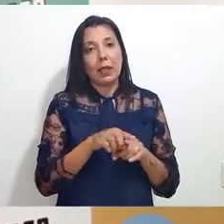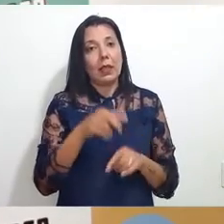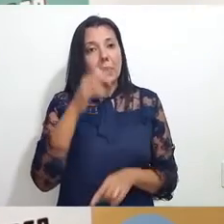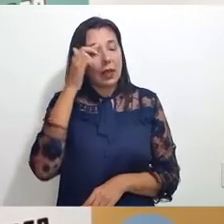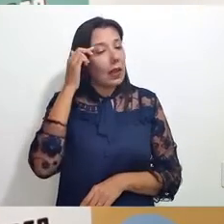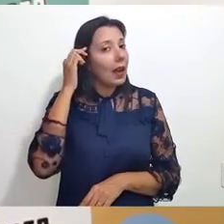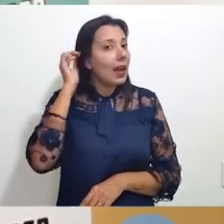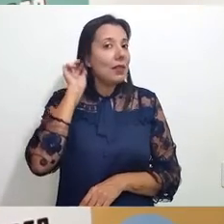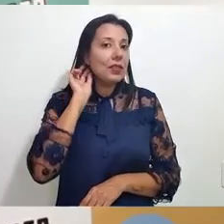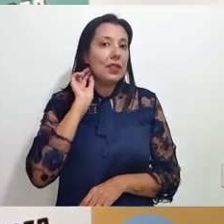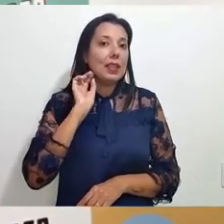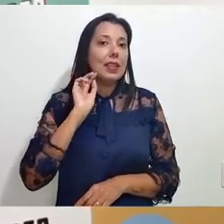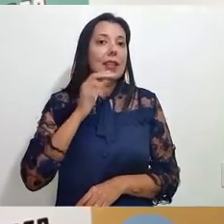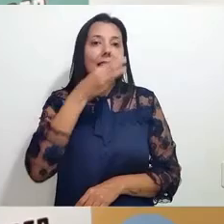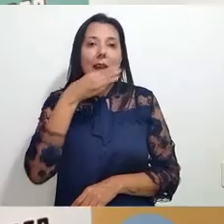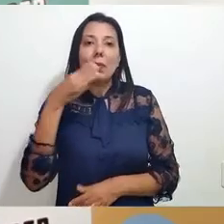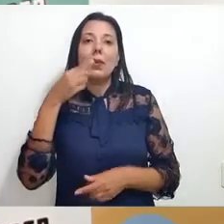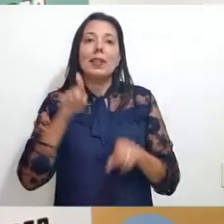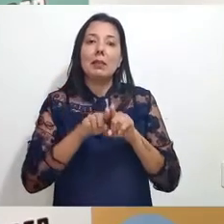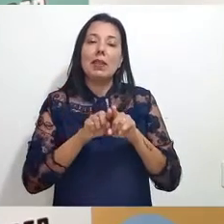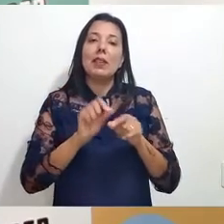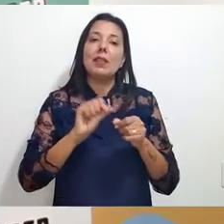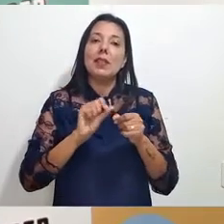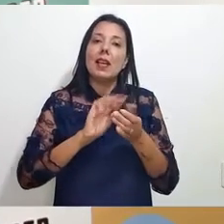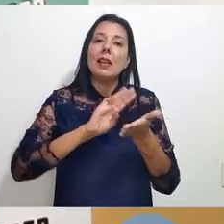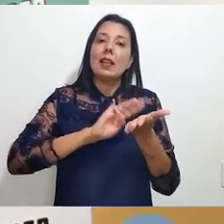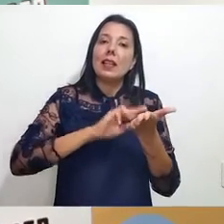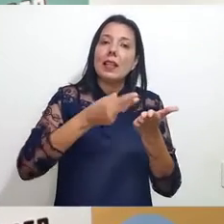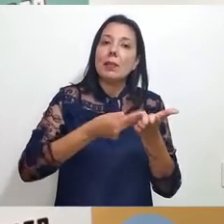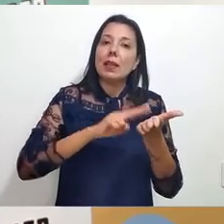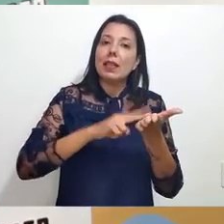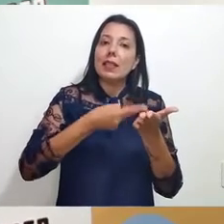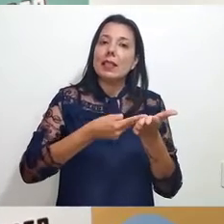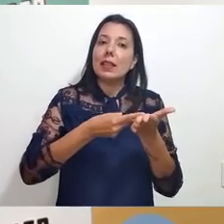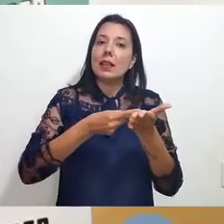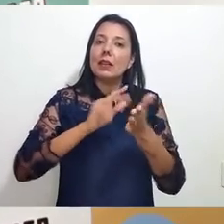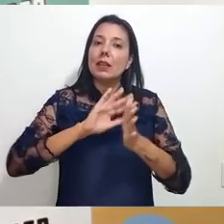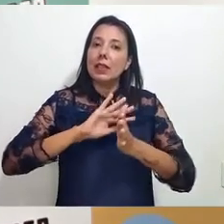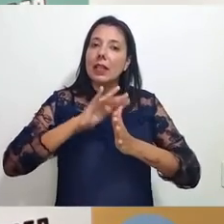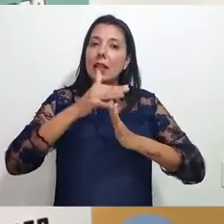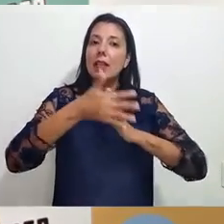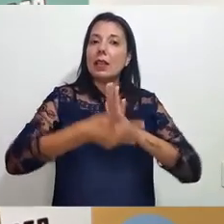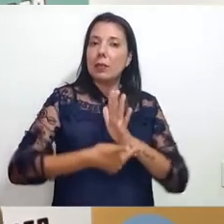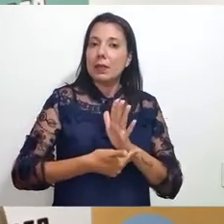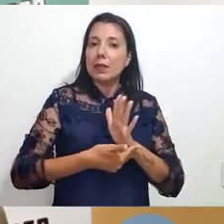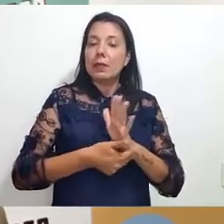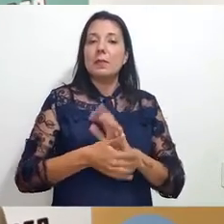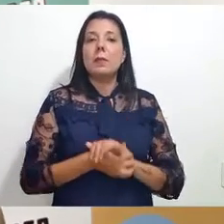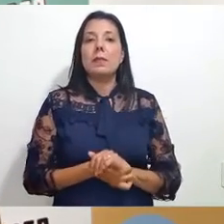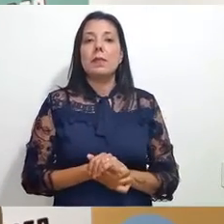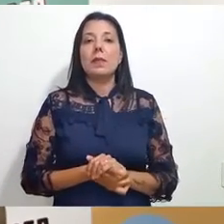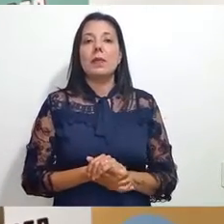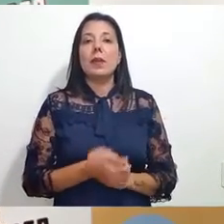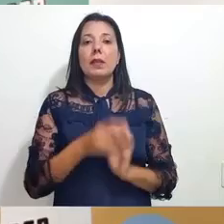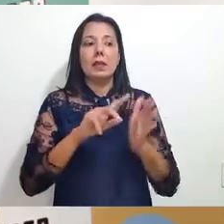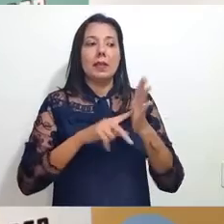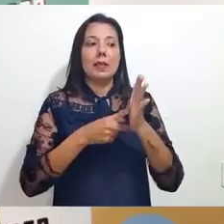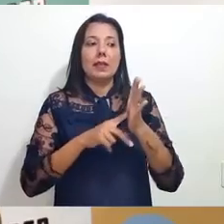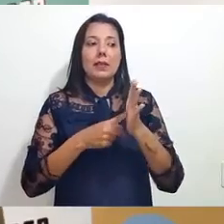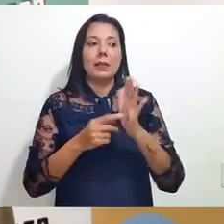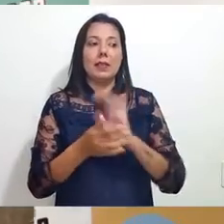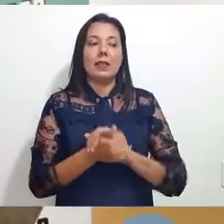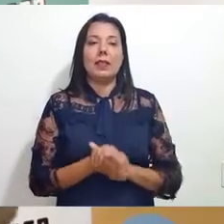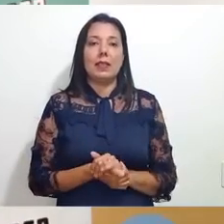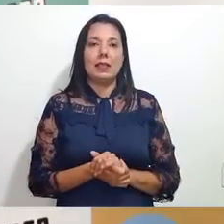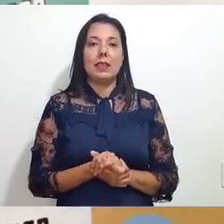para marcar o Dia Nacional de Combate ao Abuso e à Exploração Sexual contra Crianças e Adolescentes. E